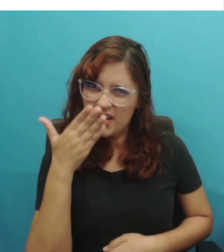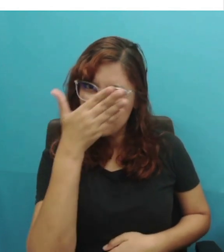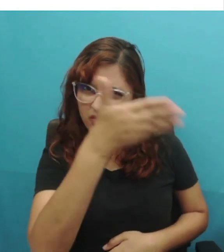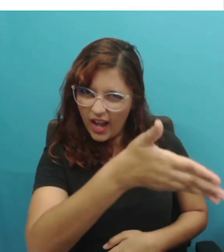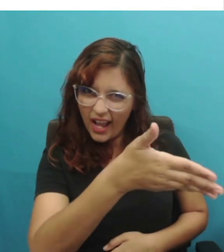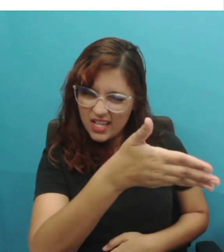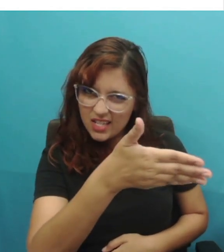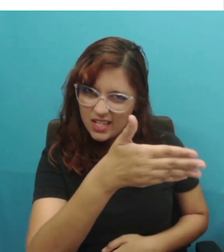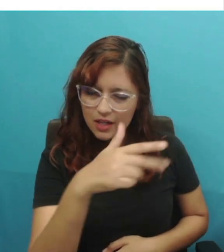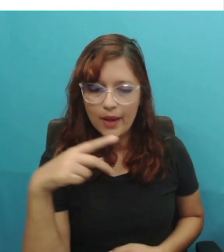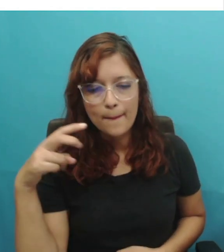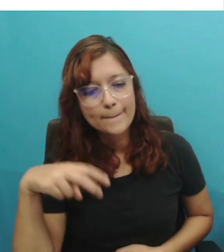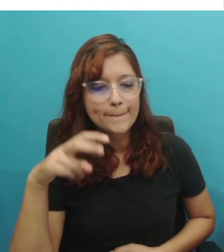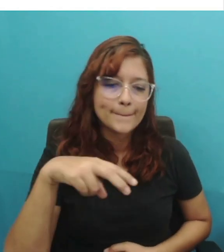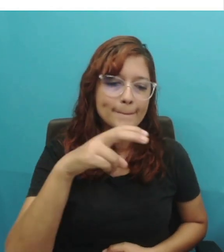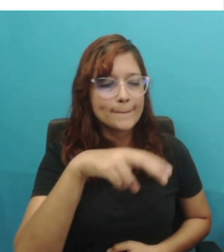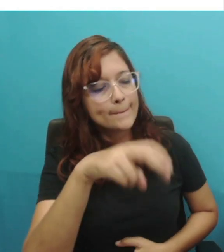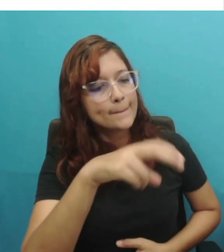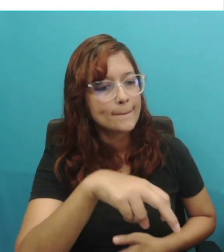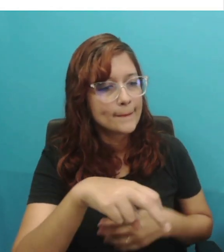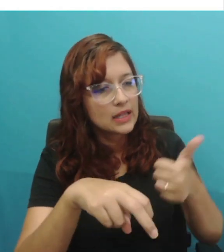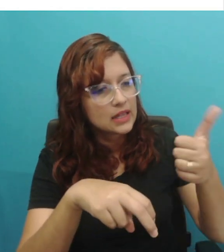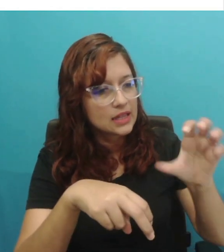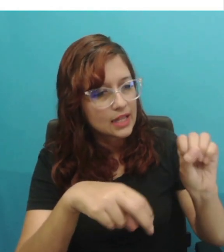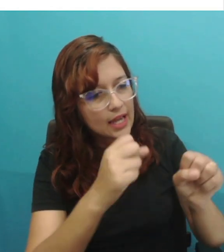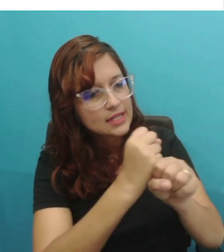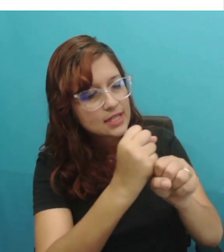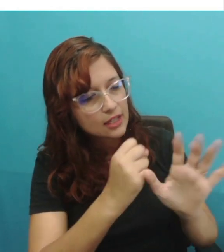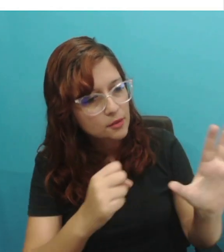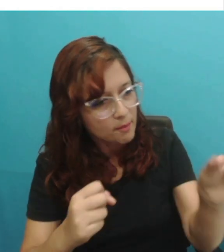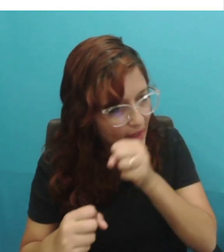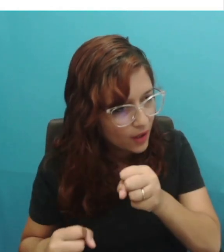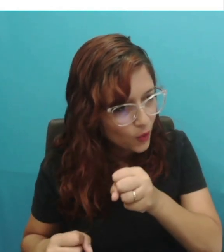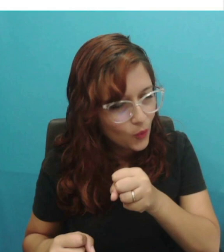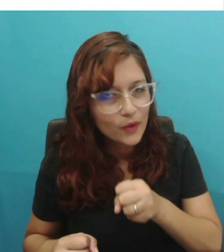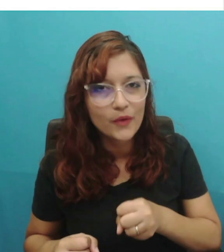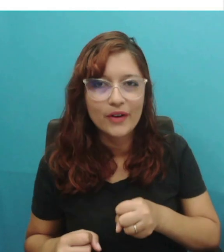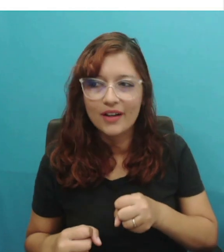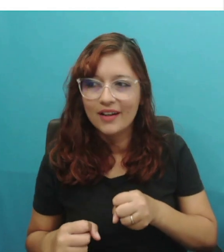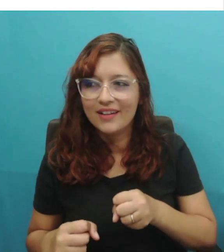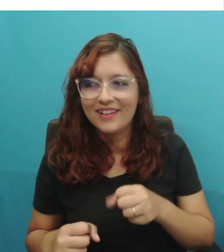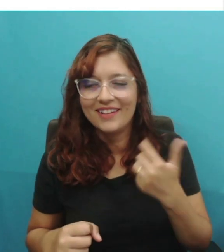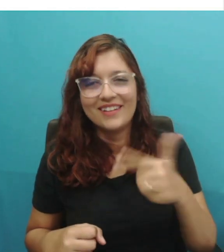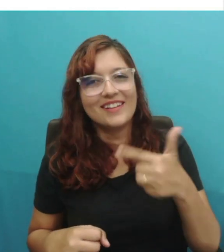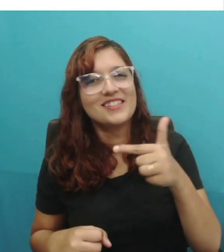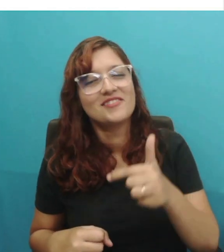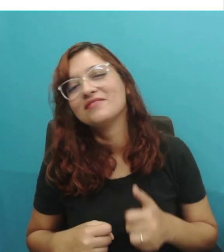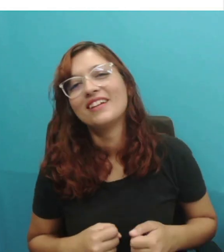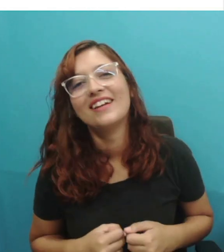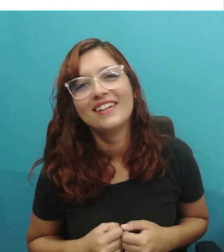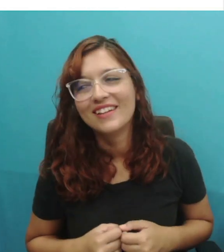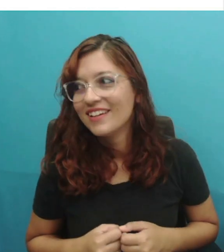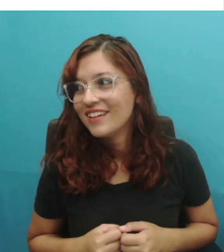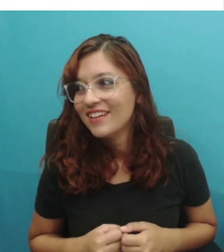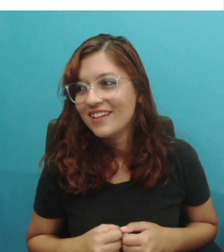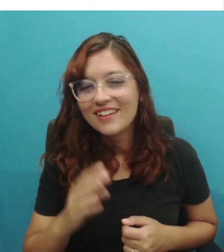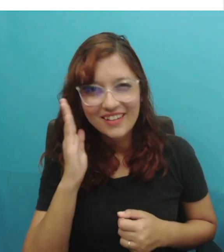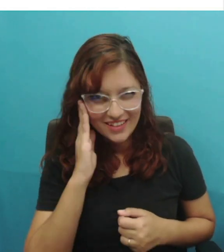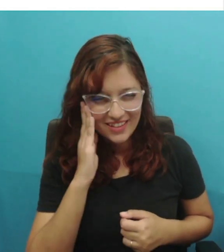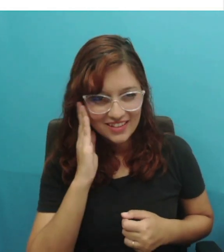Então, ele vai até algum lugar. Quando chegar lá, ele vai pegar os 10 anos? Não.